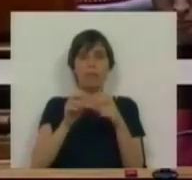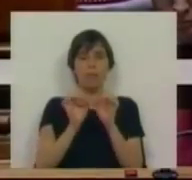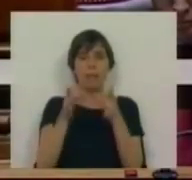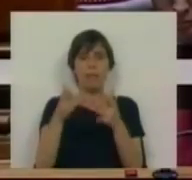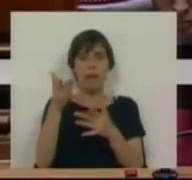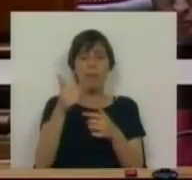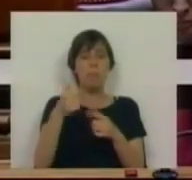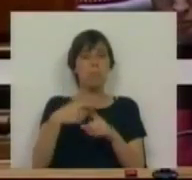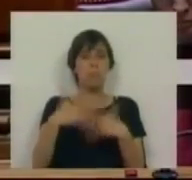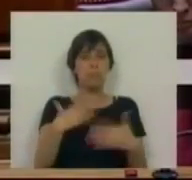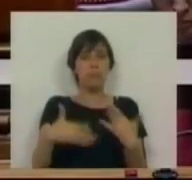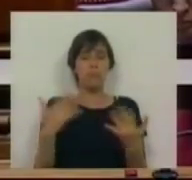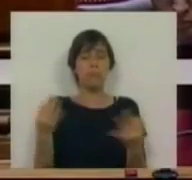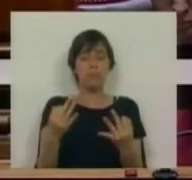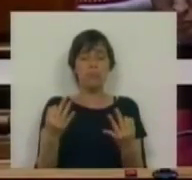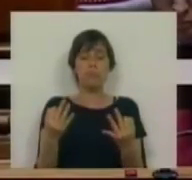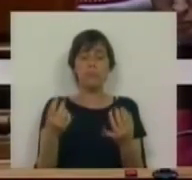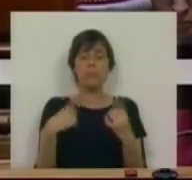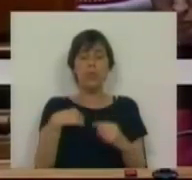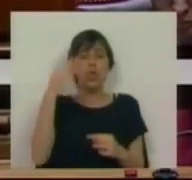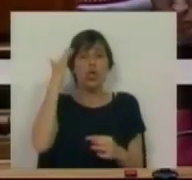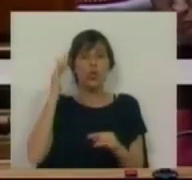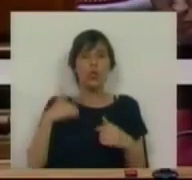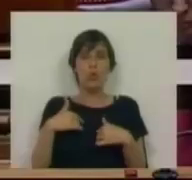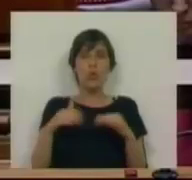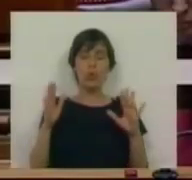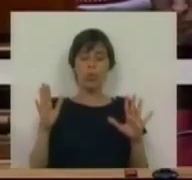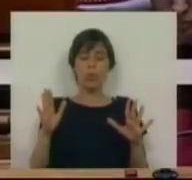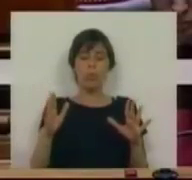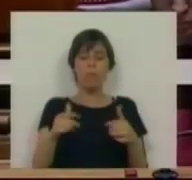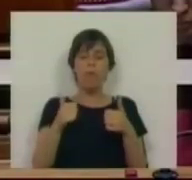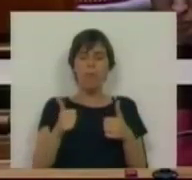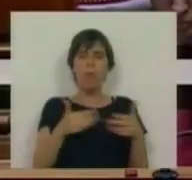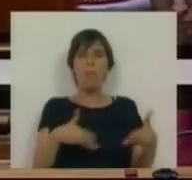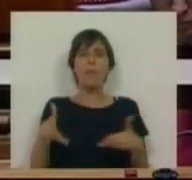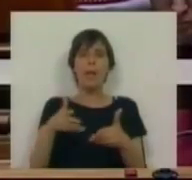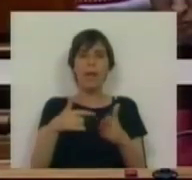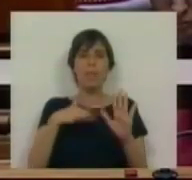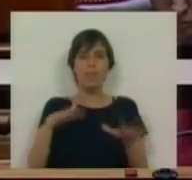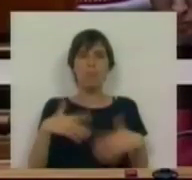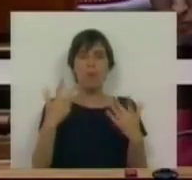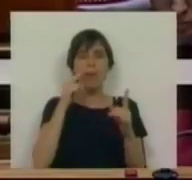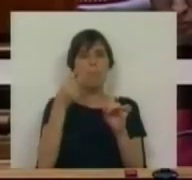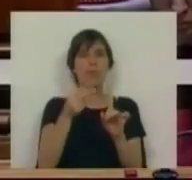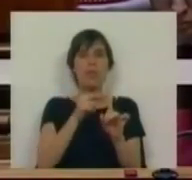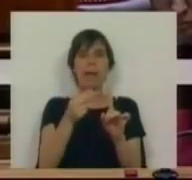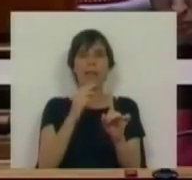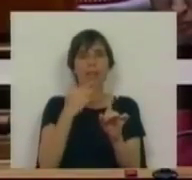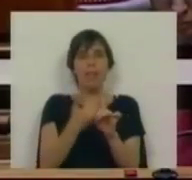que tem sido tão bem sucedido, e estamos, julgo eu, em bom caminho para poder